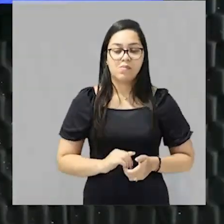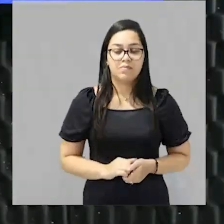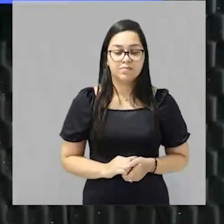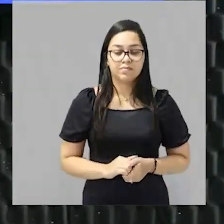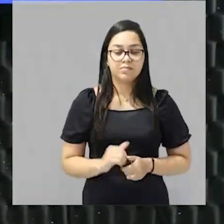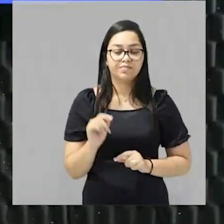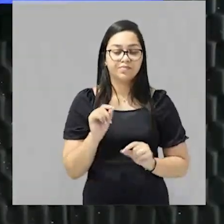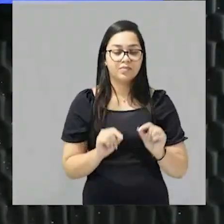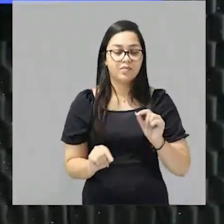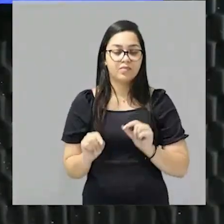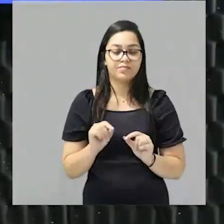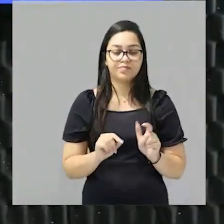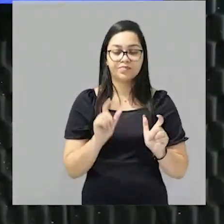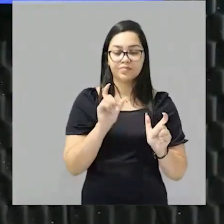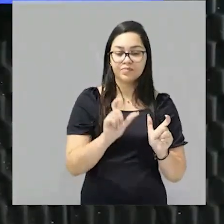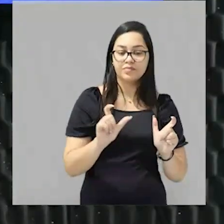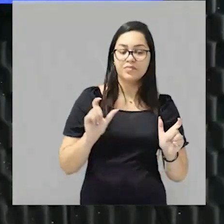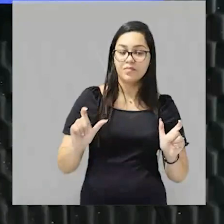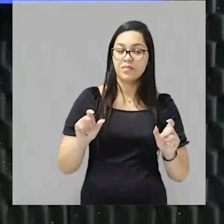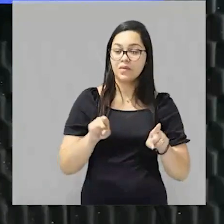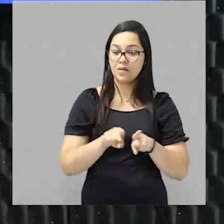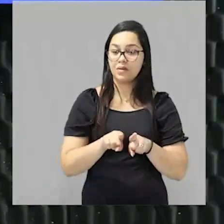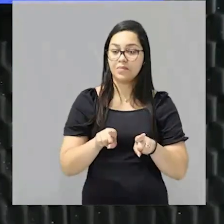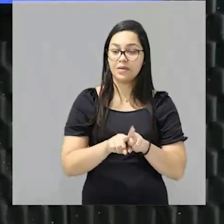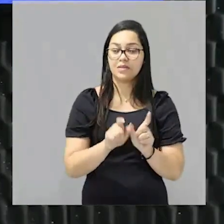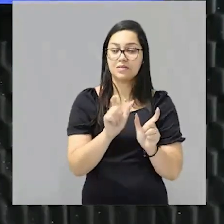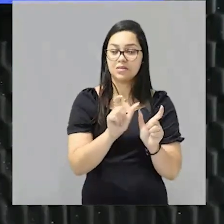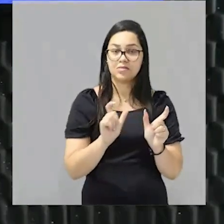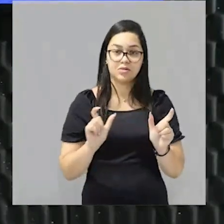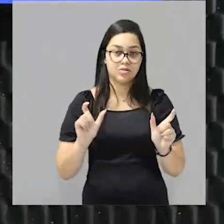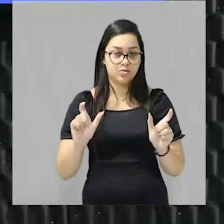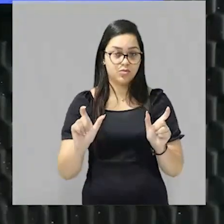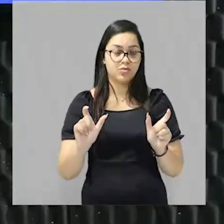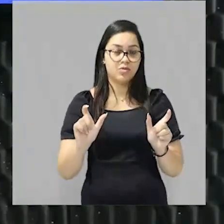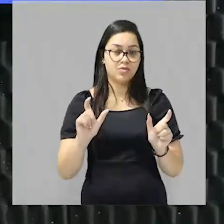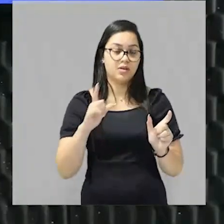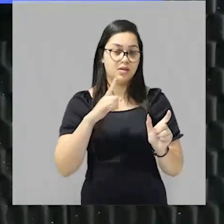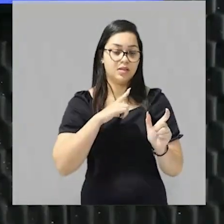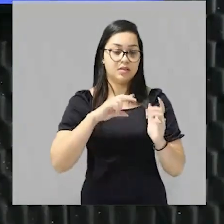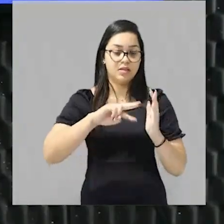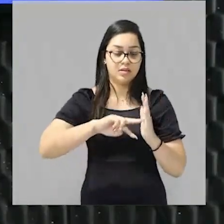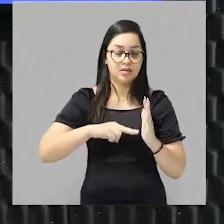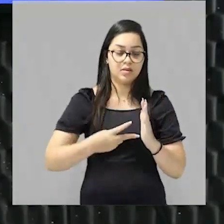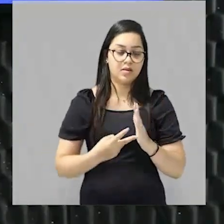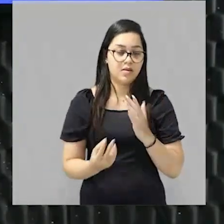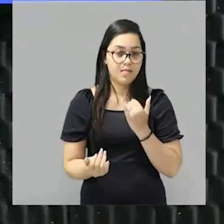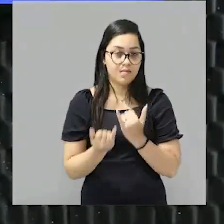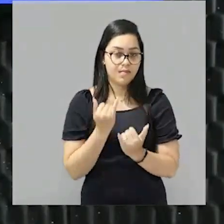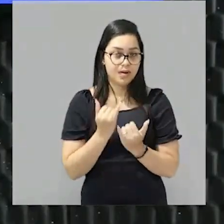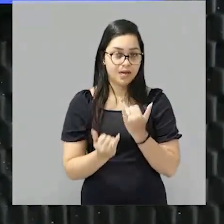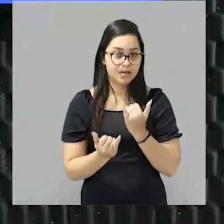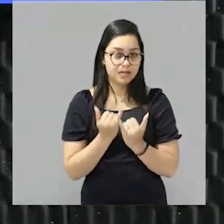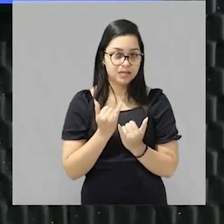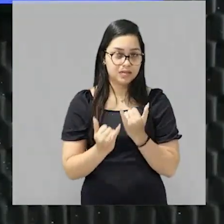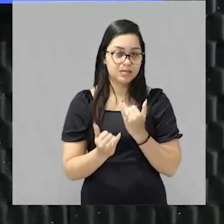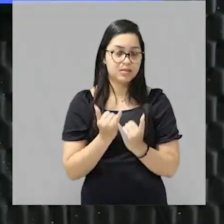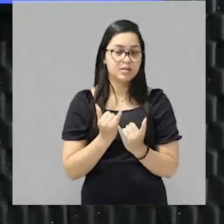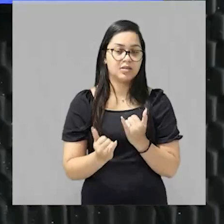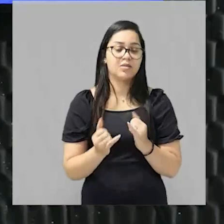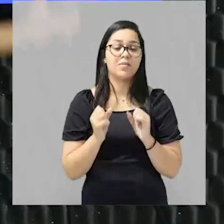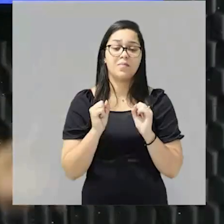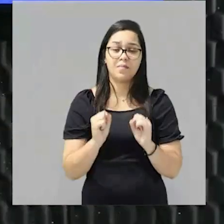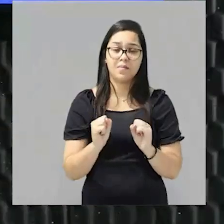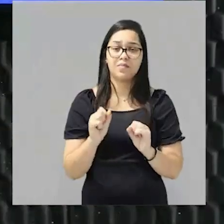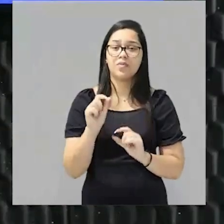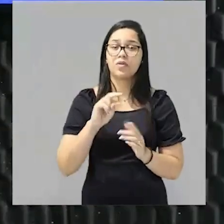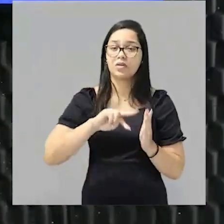consiste em palavras, em expressões que são sinônimas, ou seja, que têm significado parecido, semelhante, contanto que